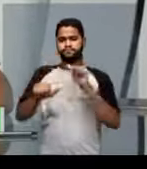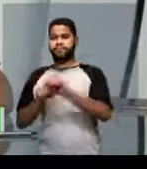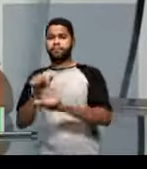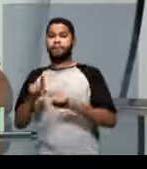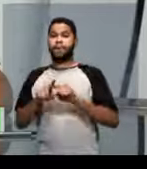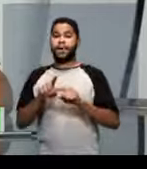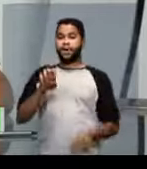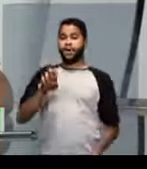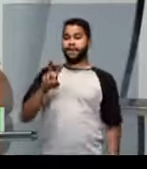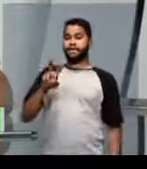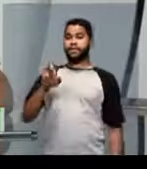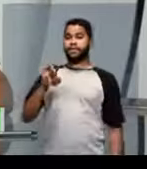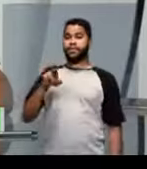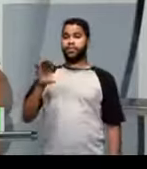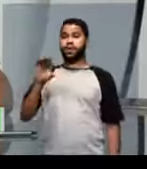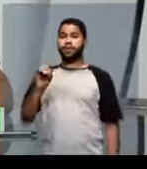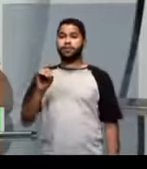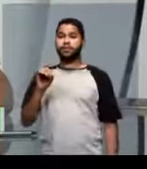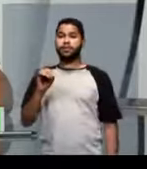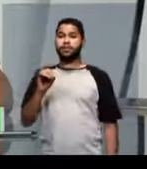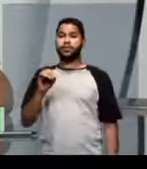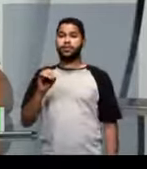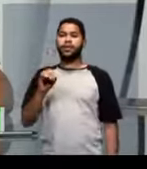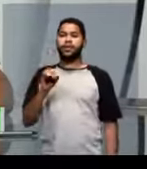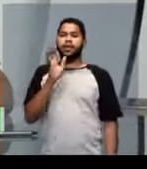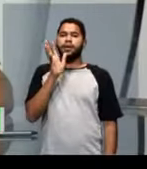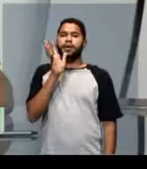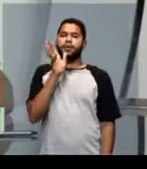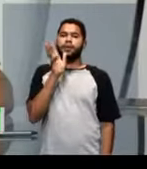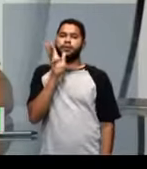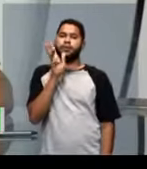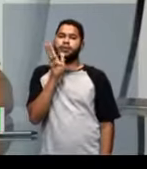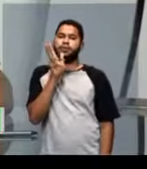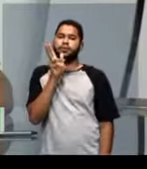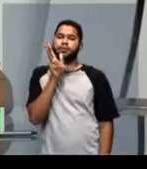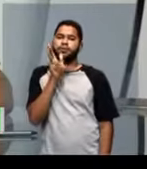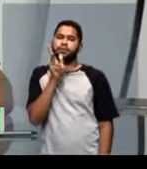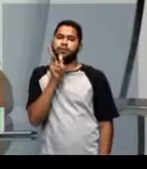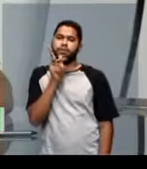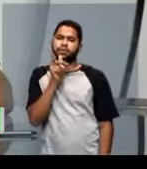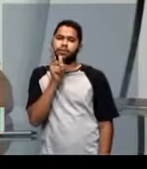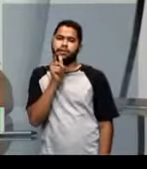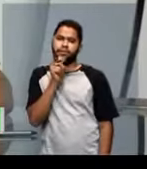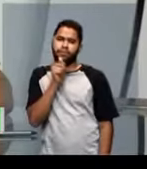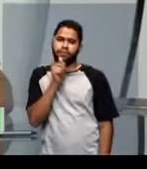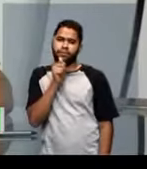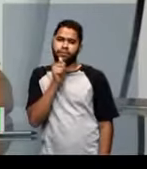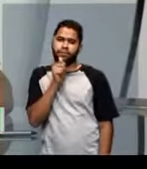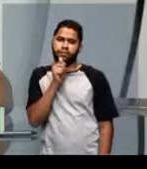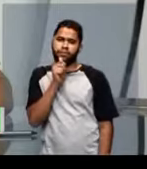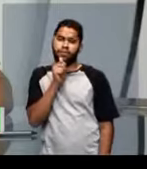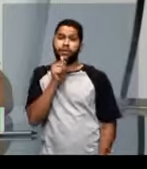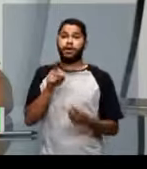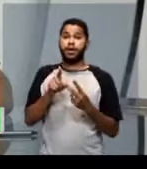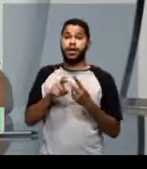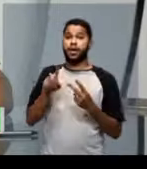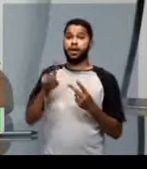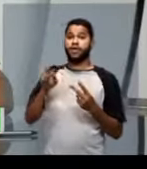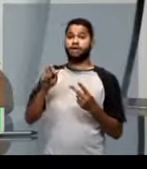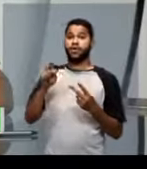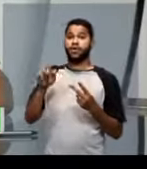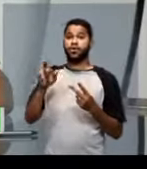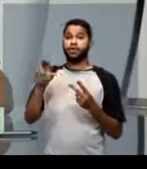a evaporação é a passagem lenta dessa transformação de estado físico. E a vaporização,